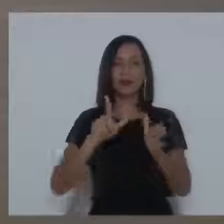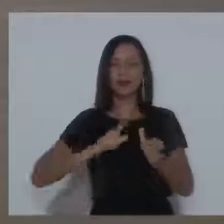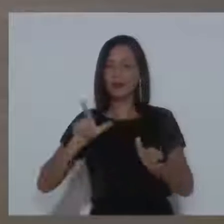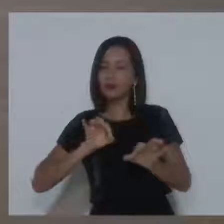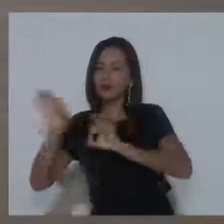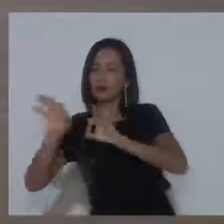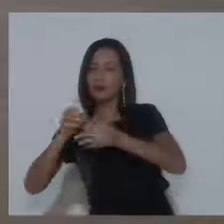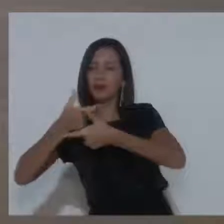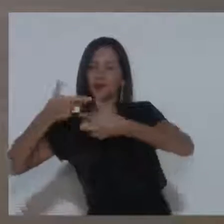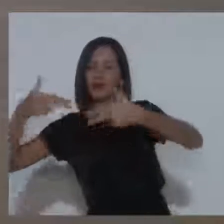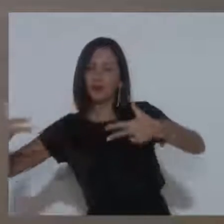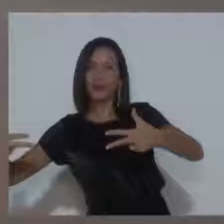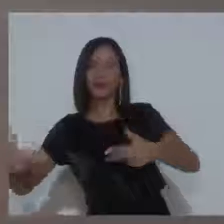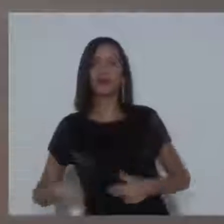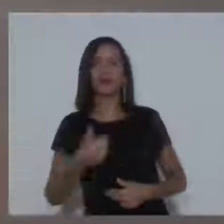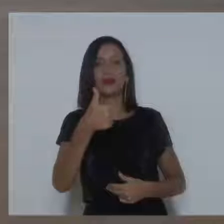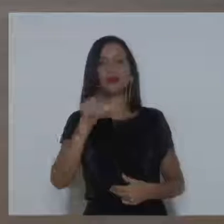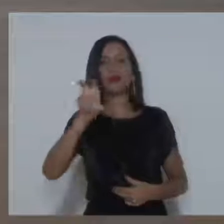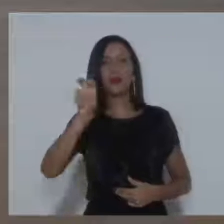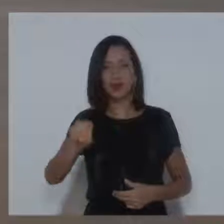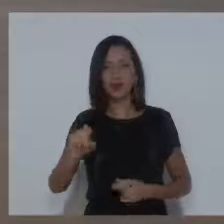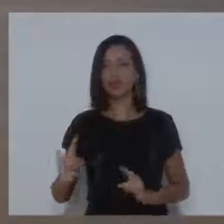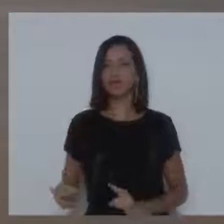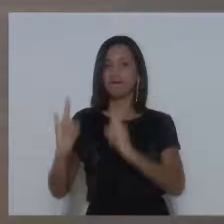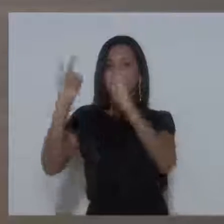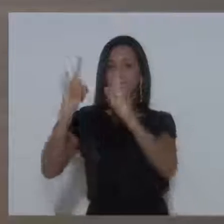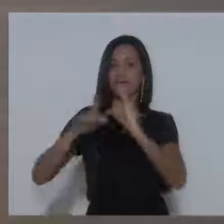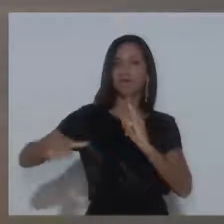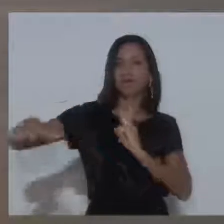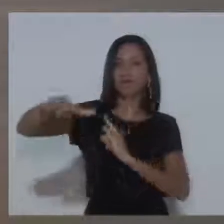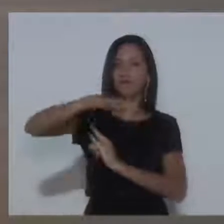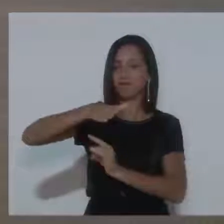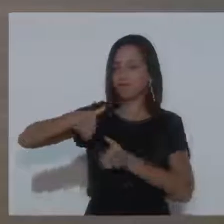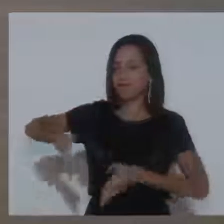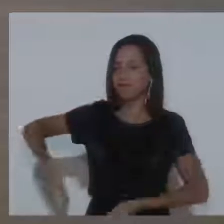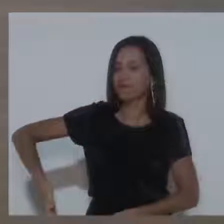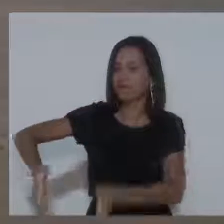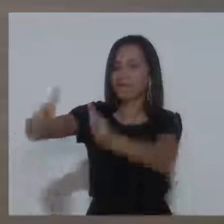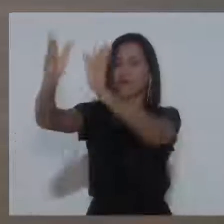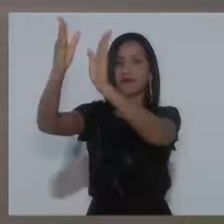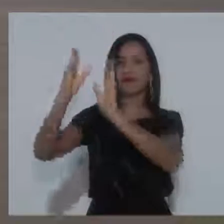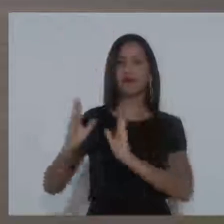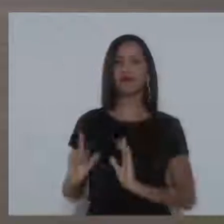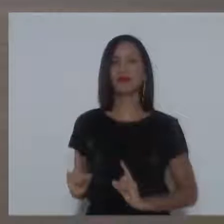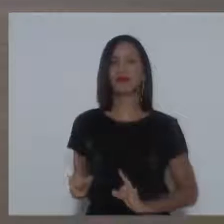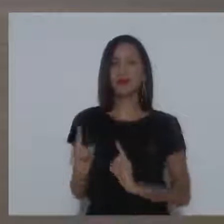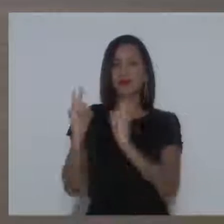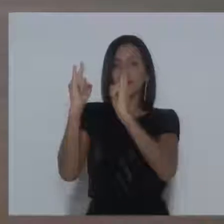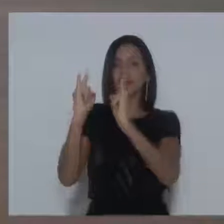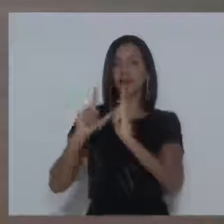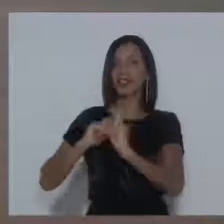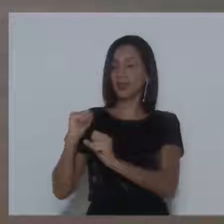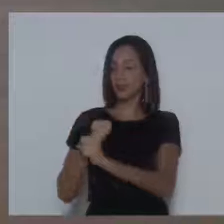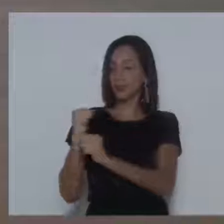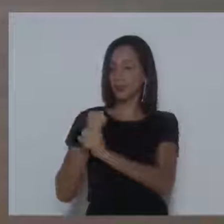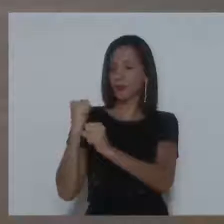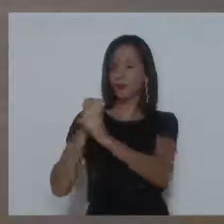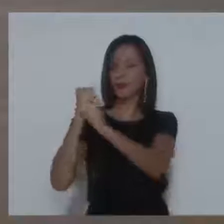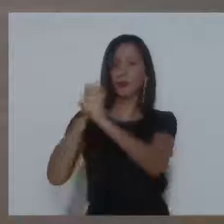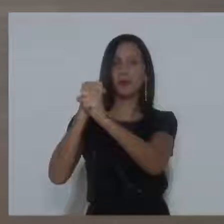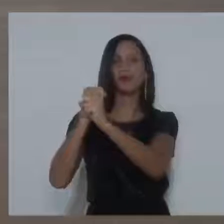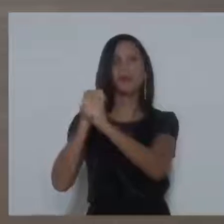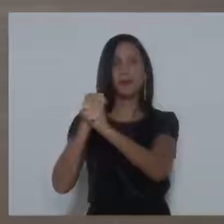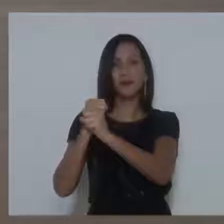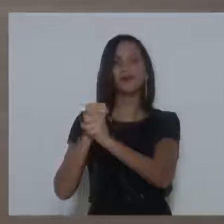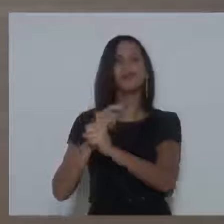temos mais 150 apartamentos na região da Capela. Na estrada da Capela, alguns apartamentos vindo aí, construindo alguns apartamentos.